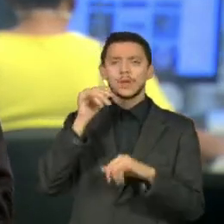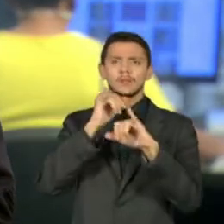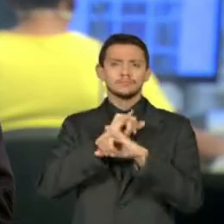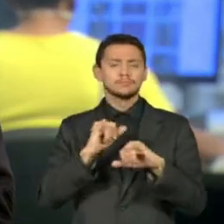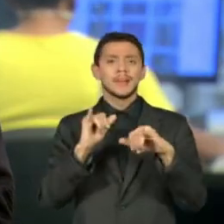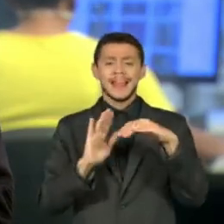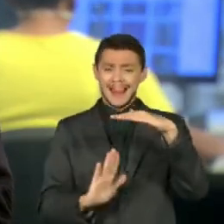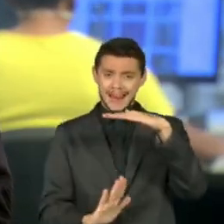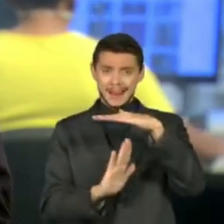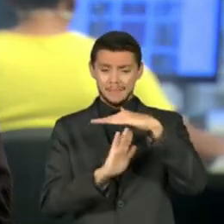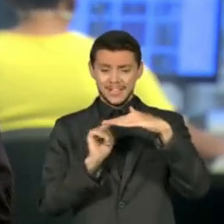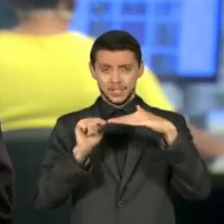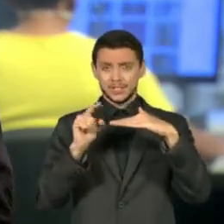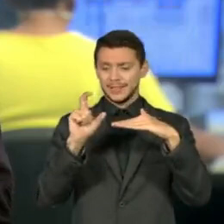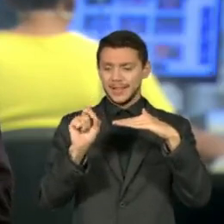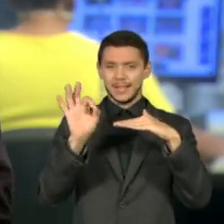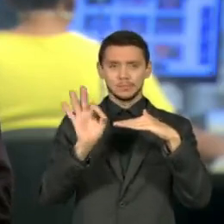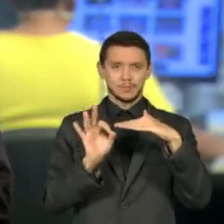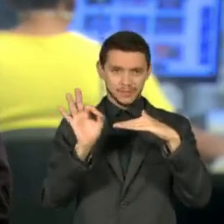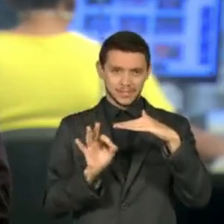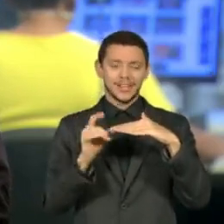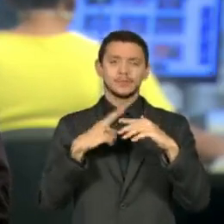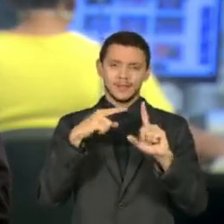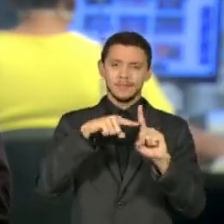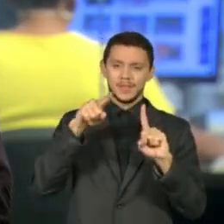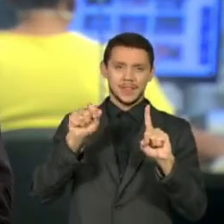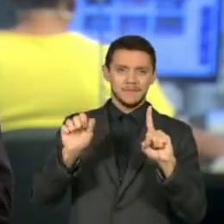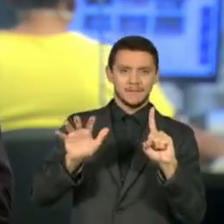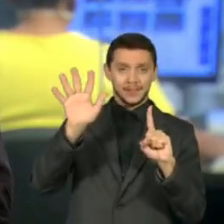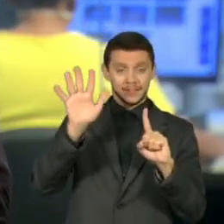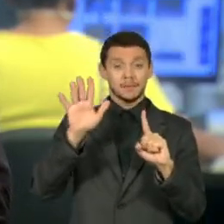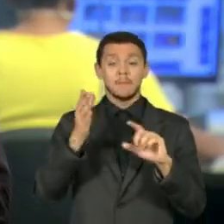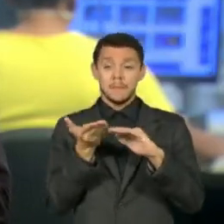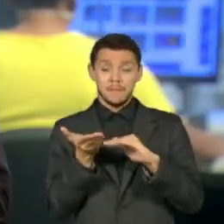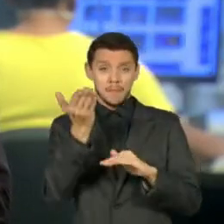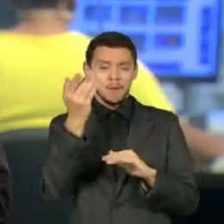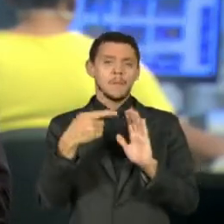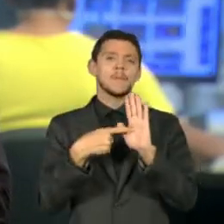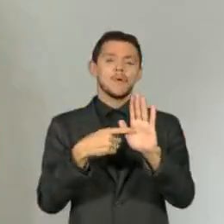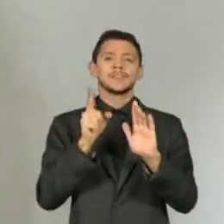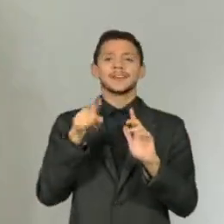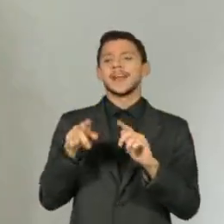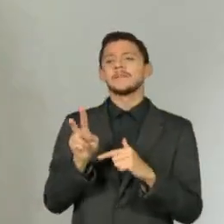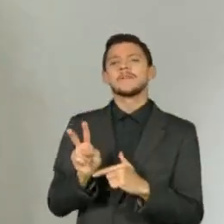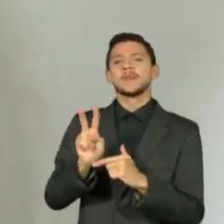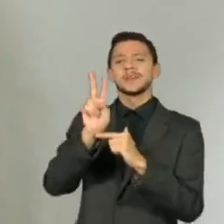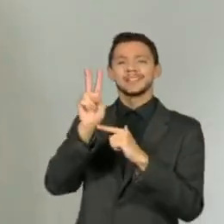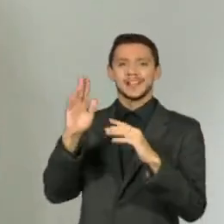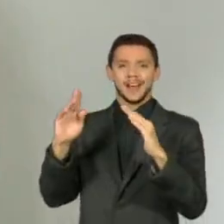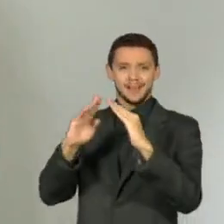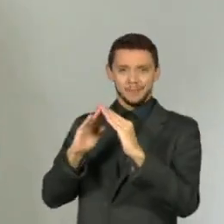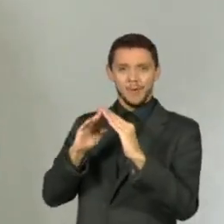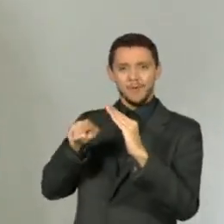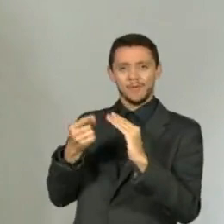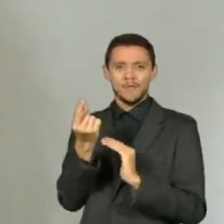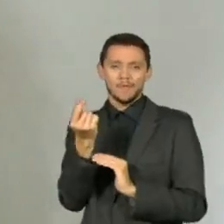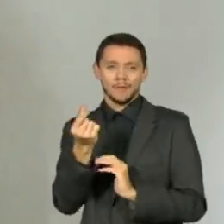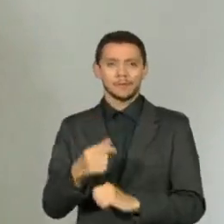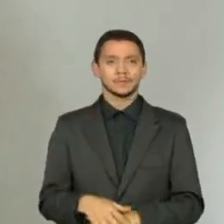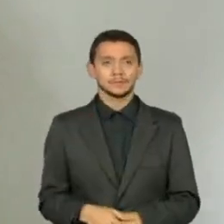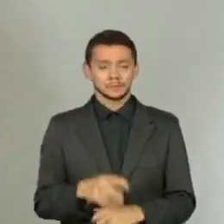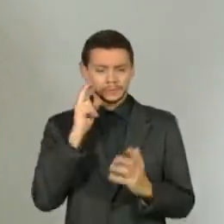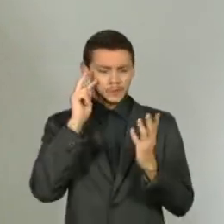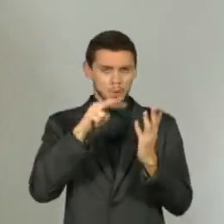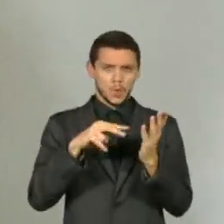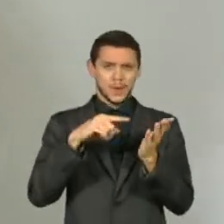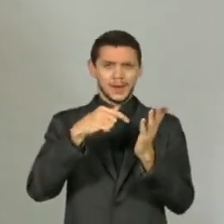10% como correção da inflação. Índices maiores se referem à valorização do imóvel. Olhar o boleto de cobrança do